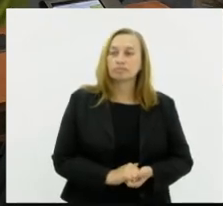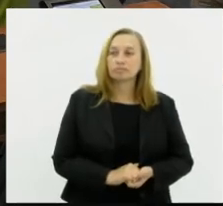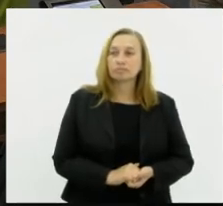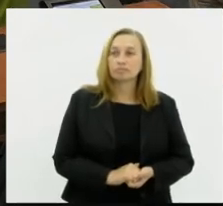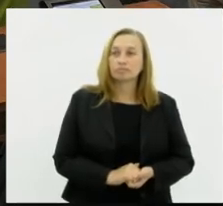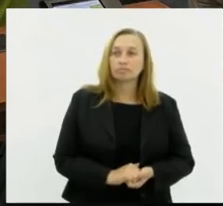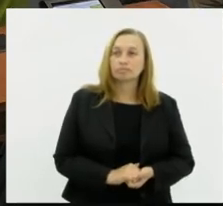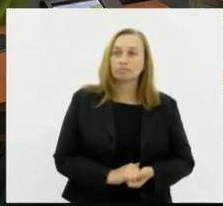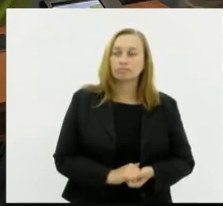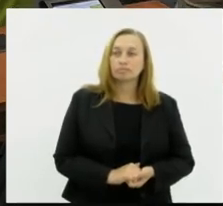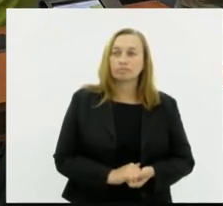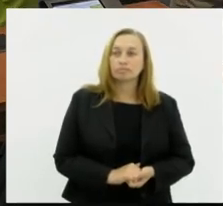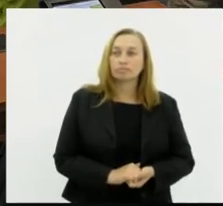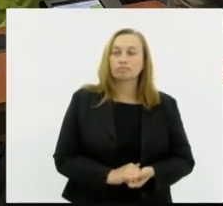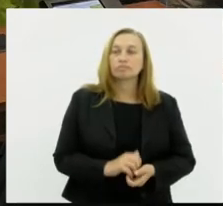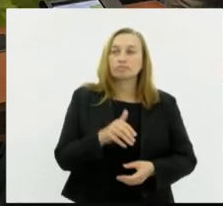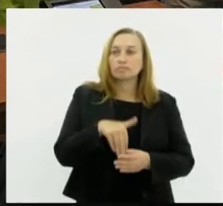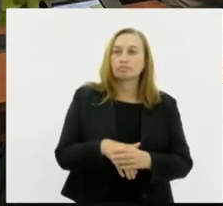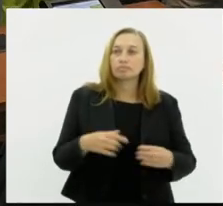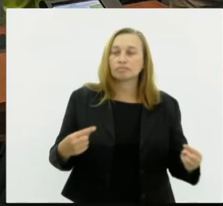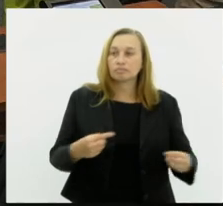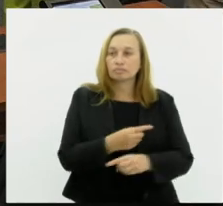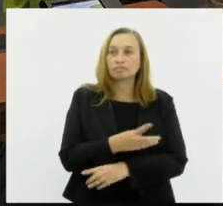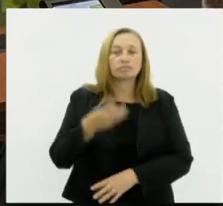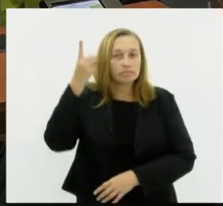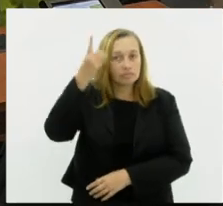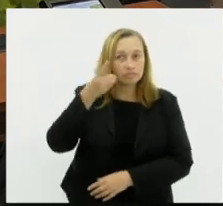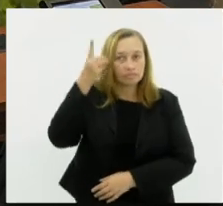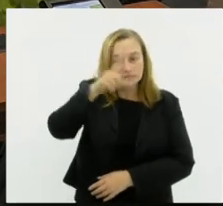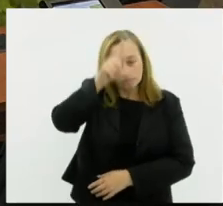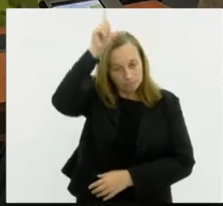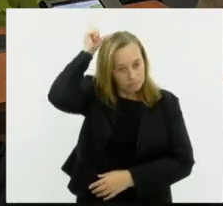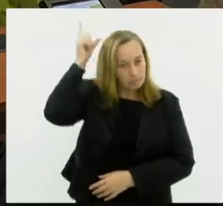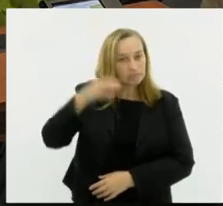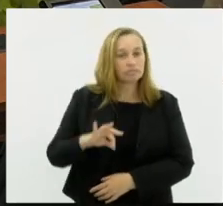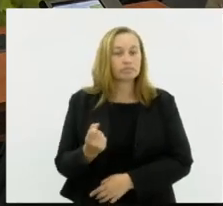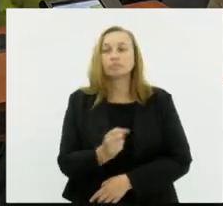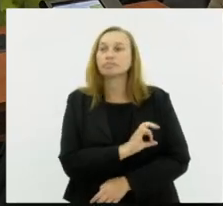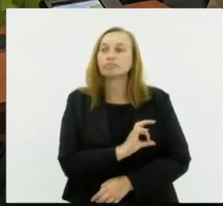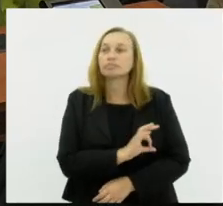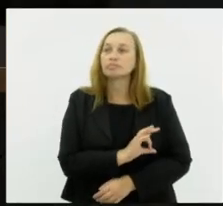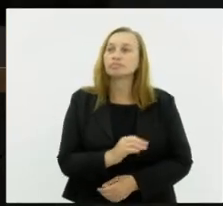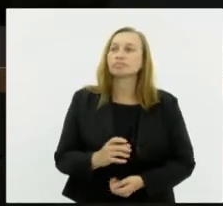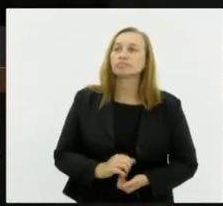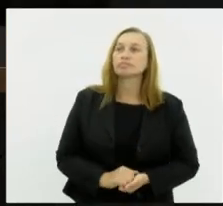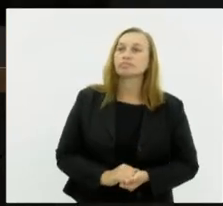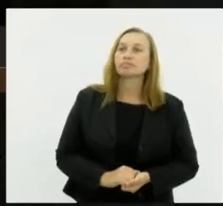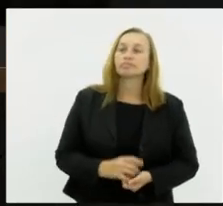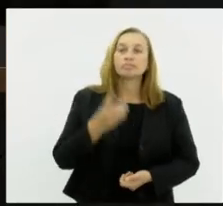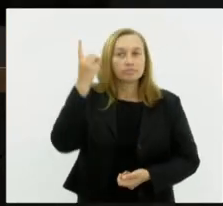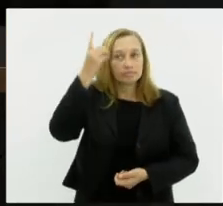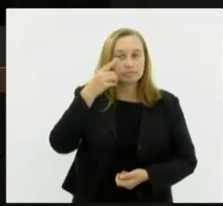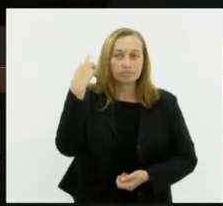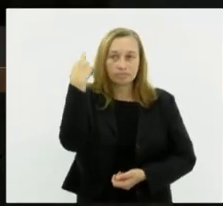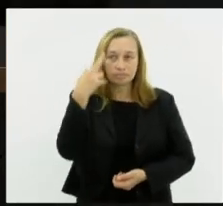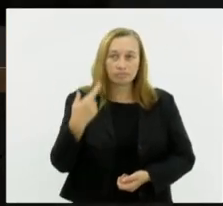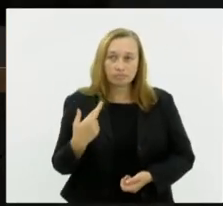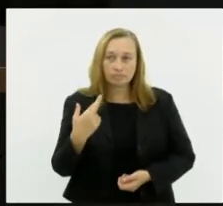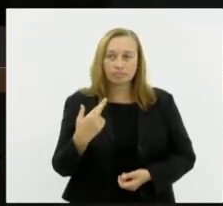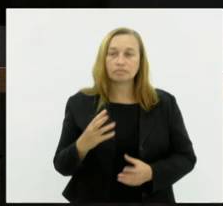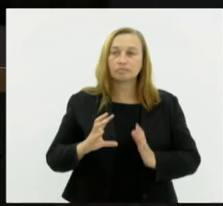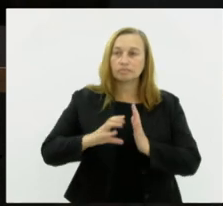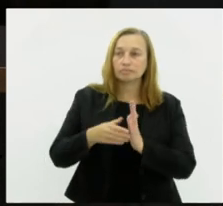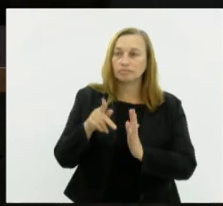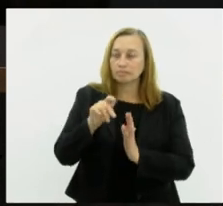Senhor presidente. Os votos contrários. Deputado Luiz Paulo, deputada Marta, deputada Renata, bancada